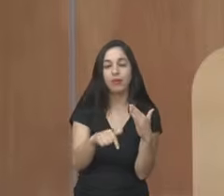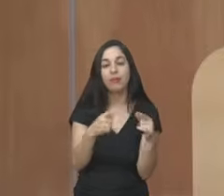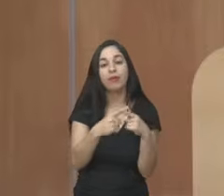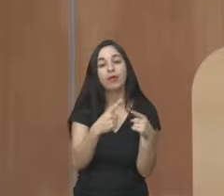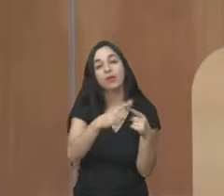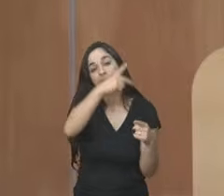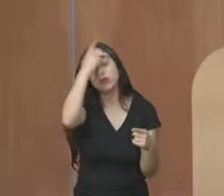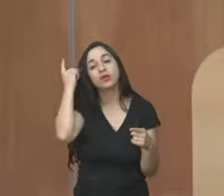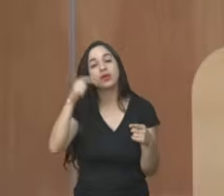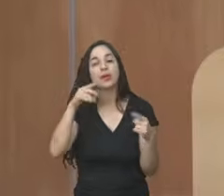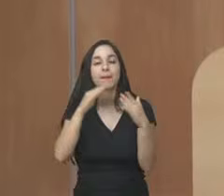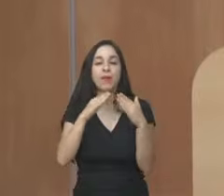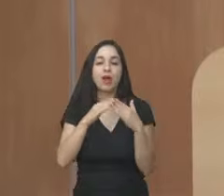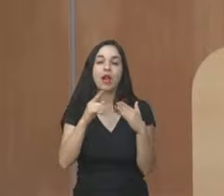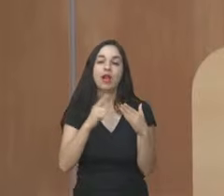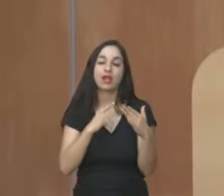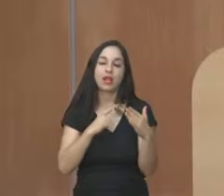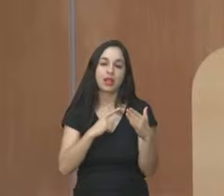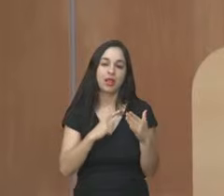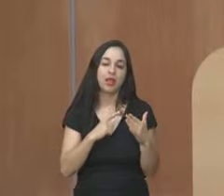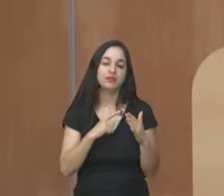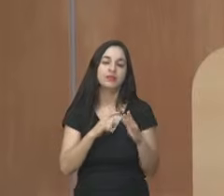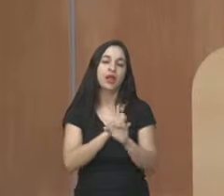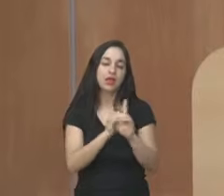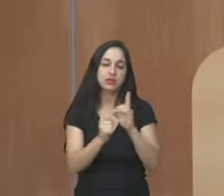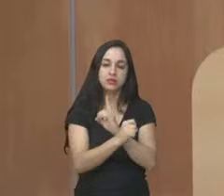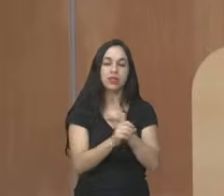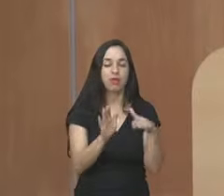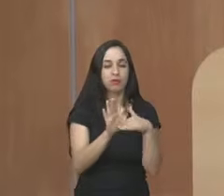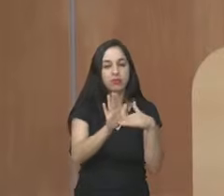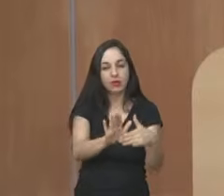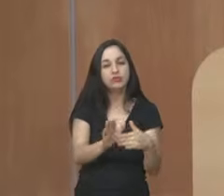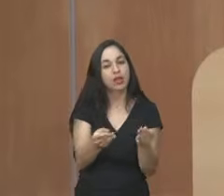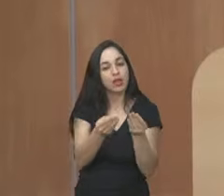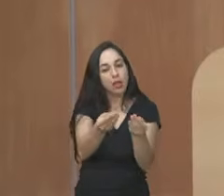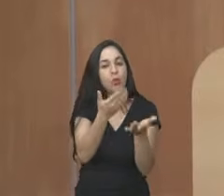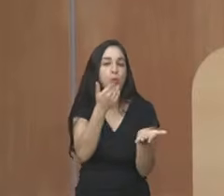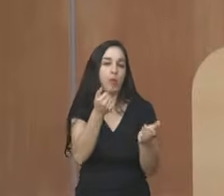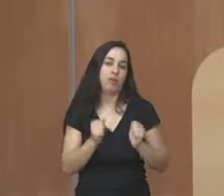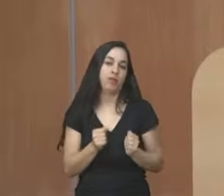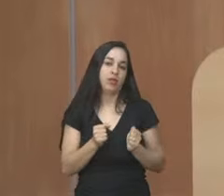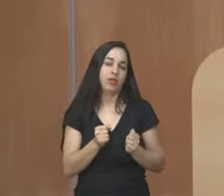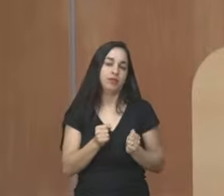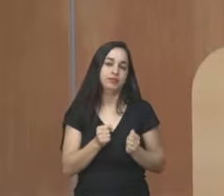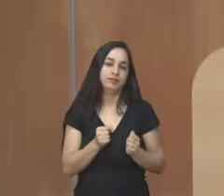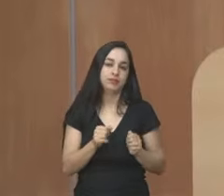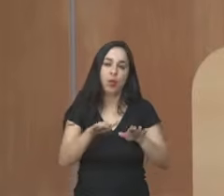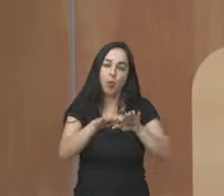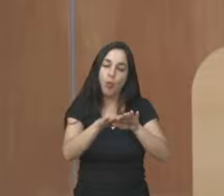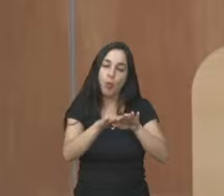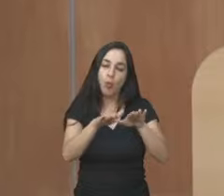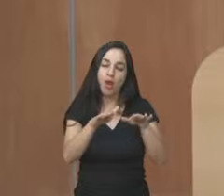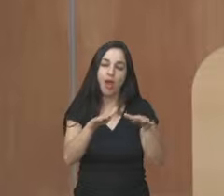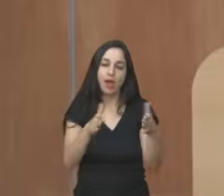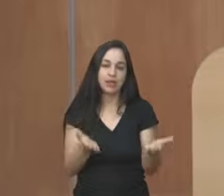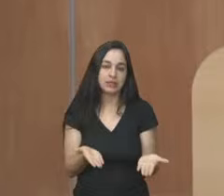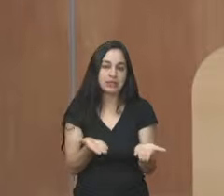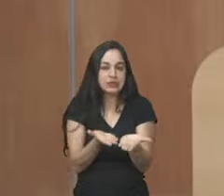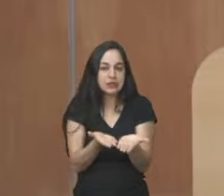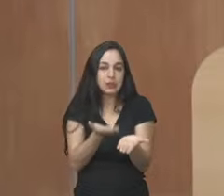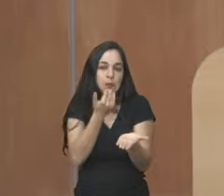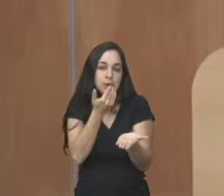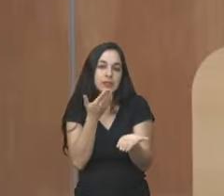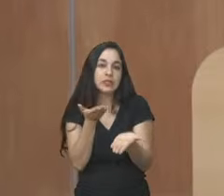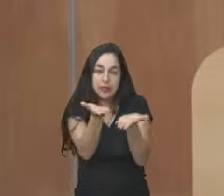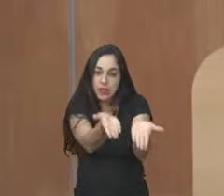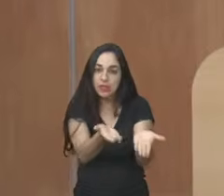base da ciência social. E quero dizer a vocês aqui, conforme eu disse, tem 6 mandatos, o Isaías